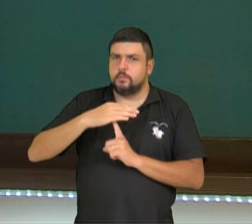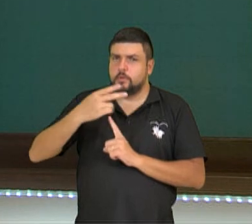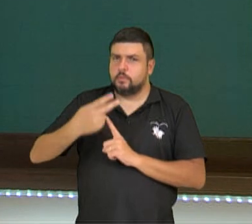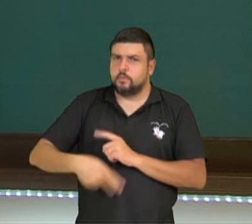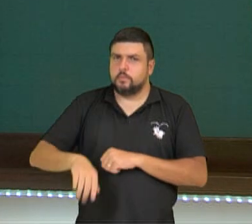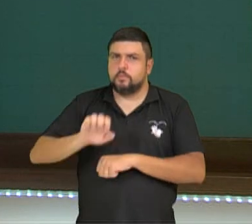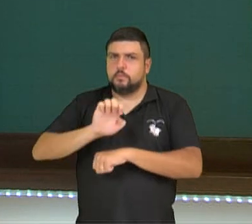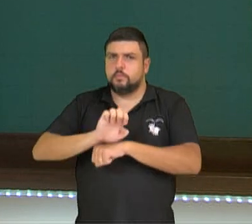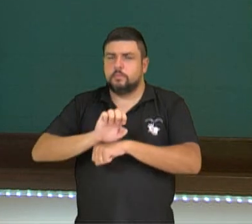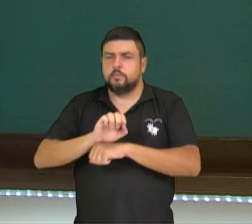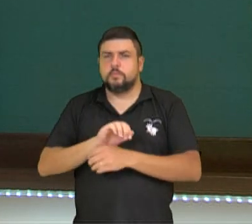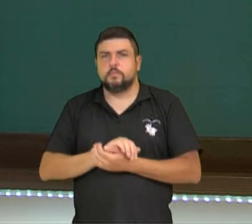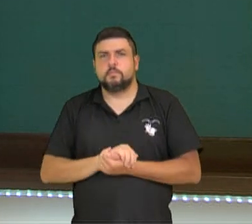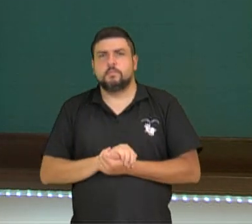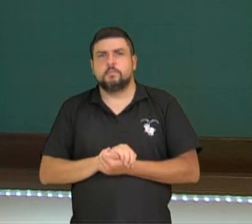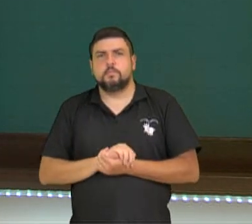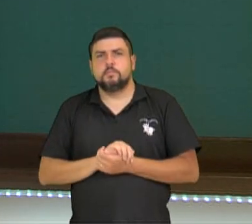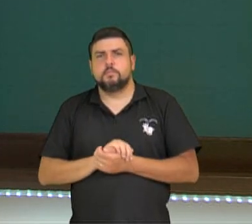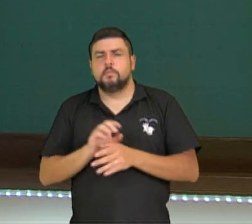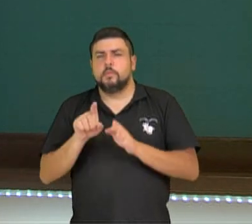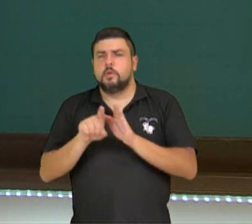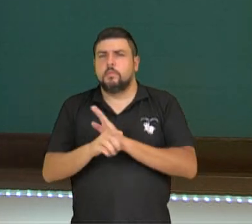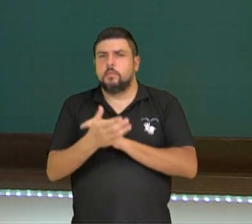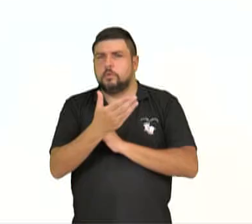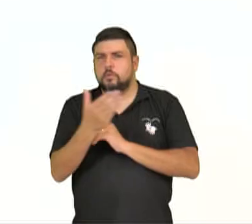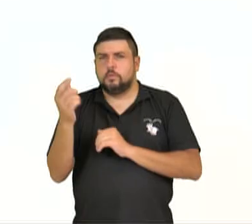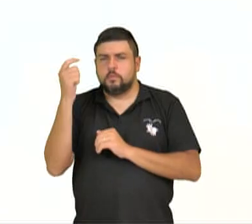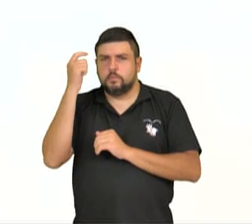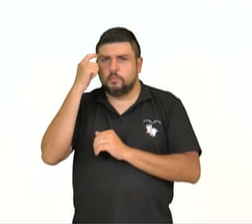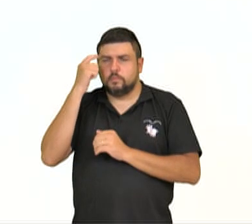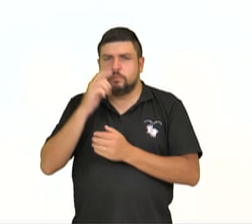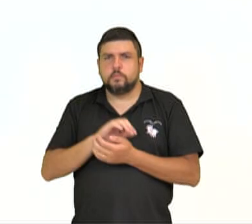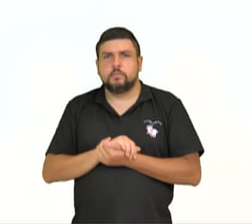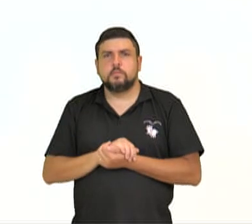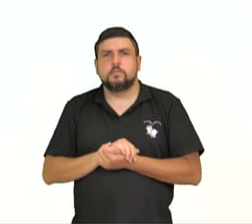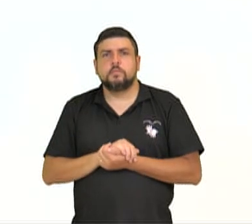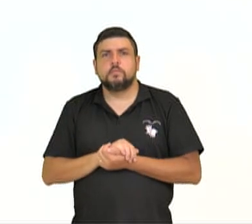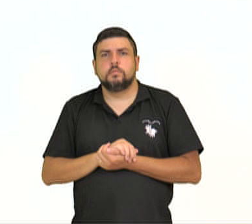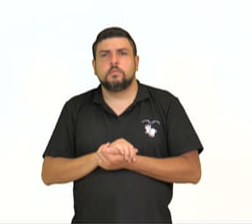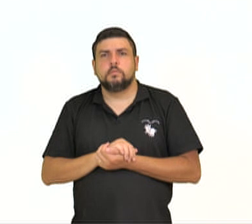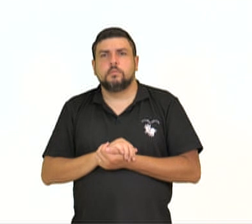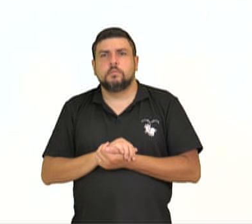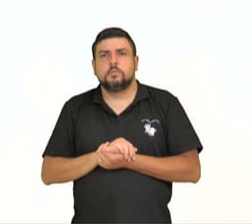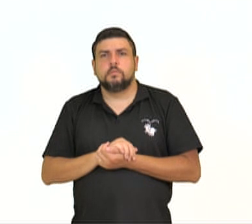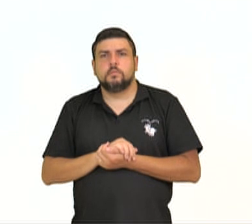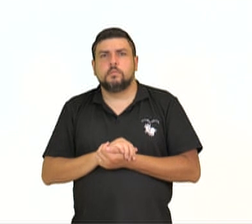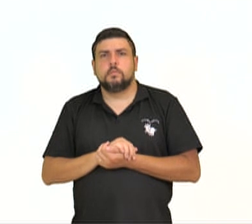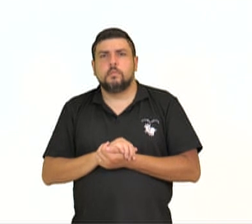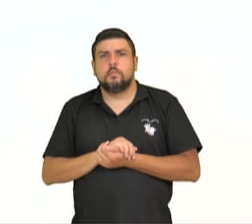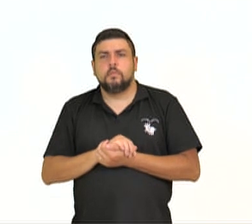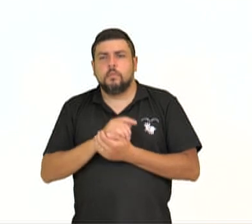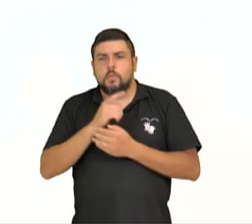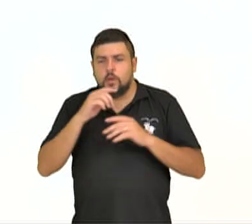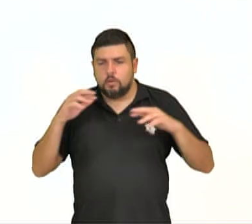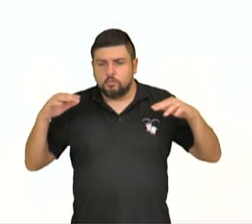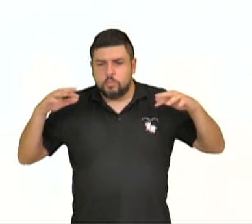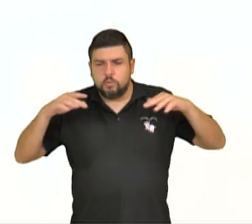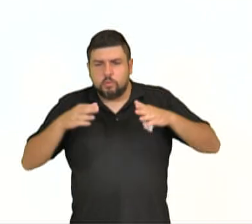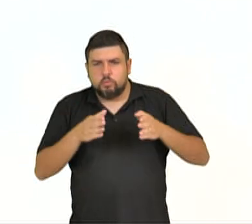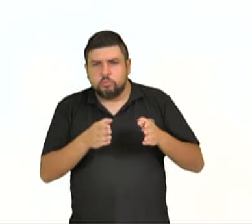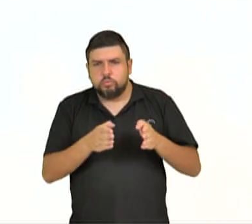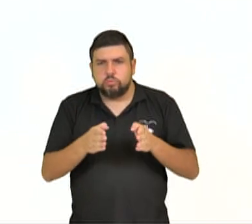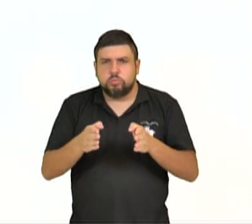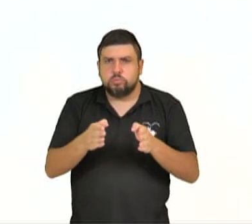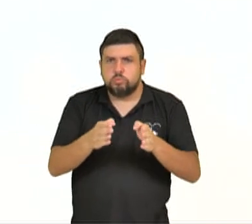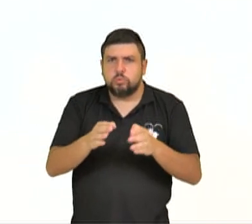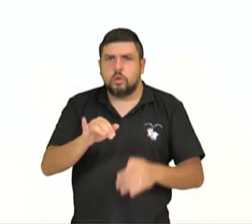nosso estado. Perguntinha lá para vocês pensarem um pouquinho. Entre as cidades que pertencem à bacia hidrográfica do rio